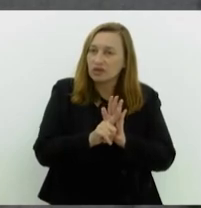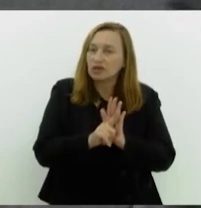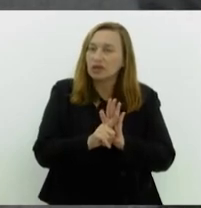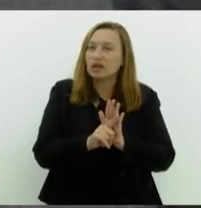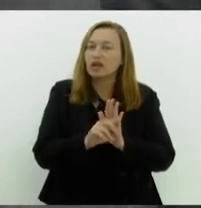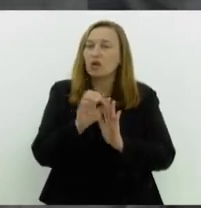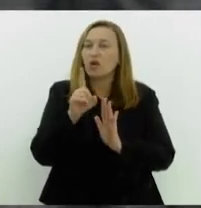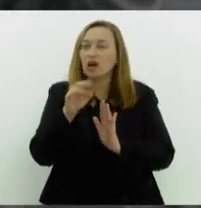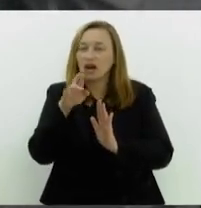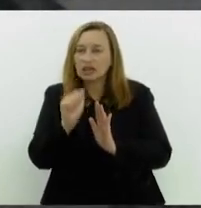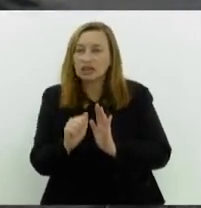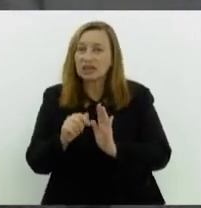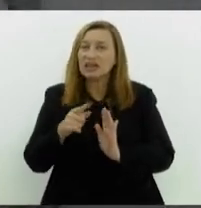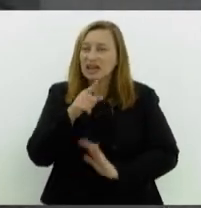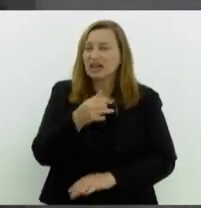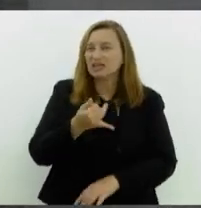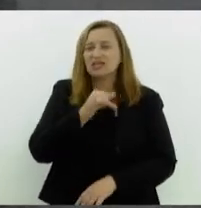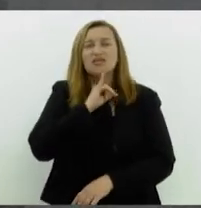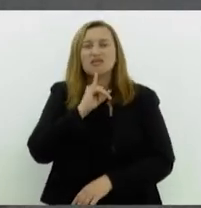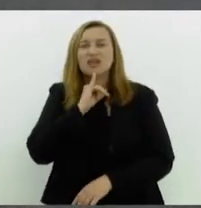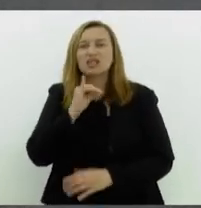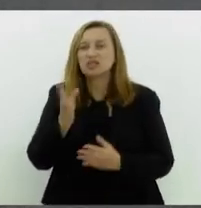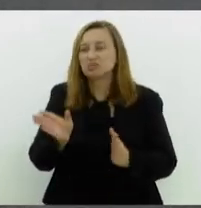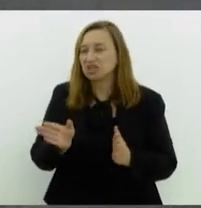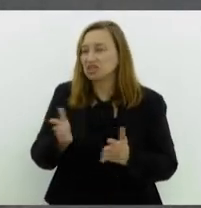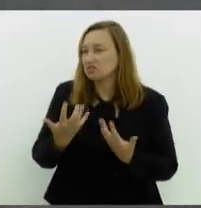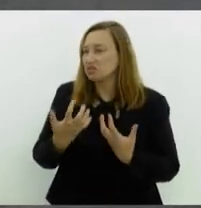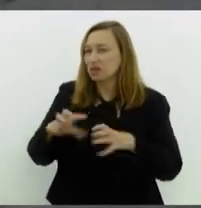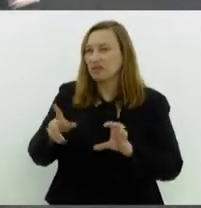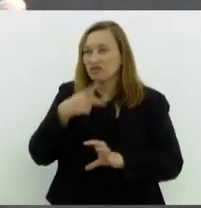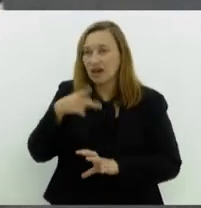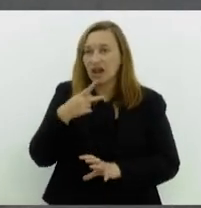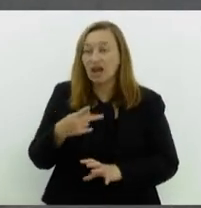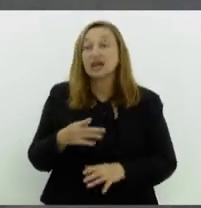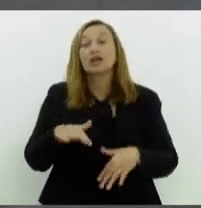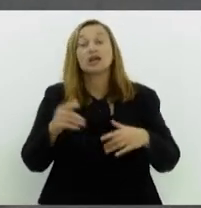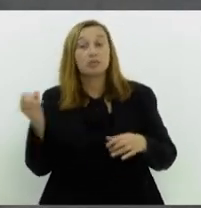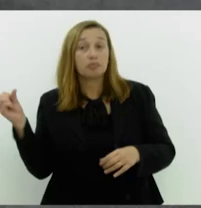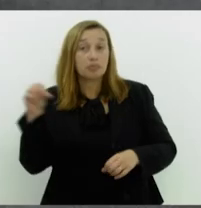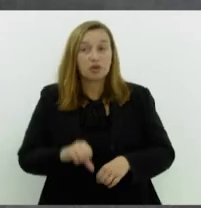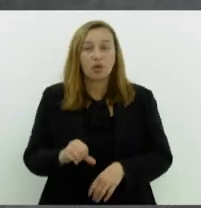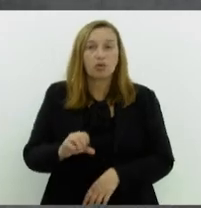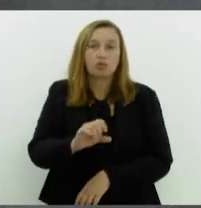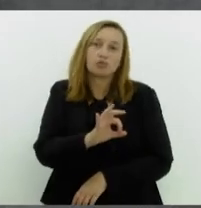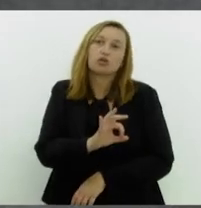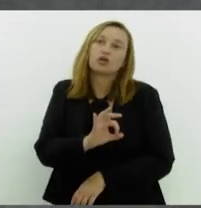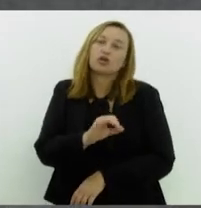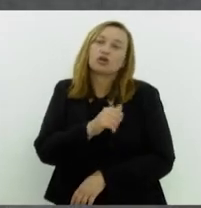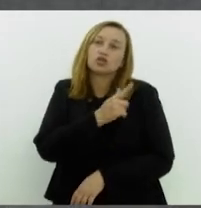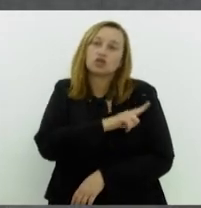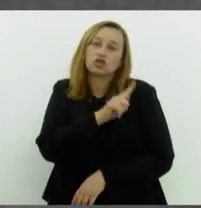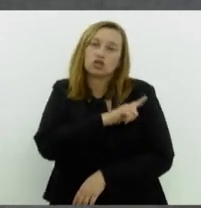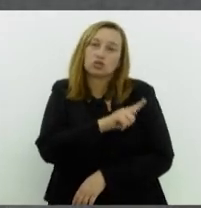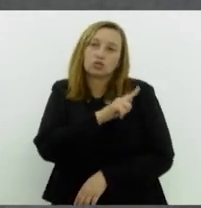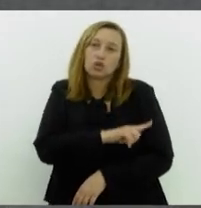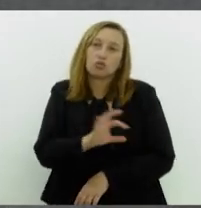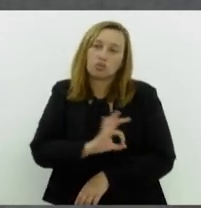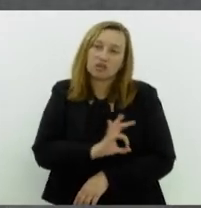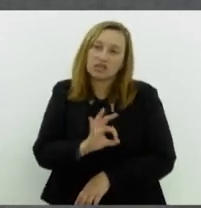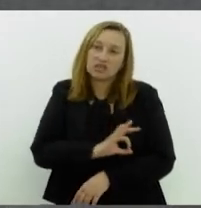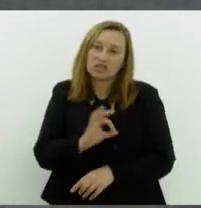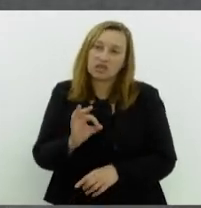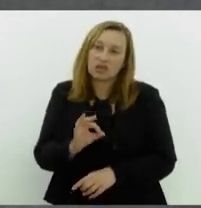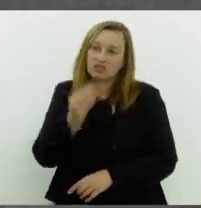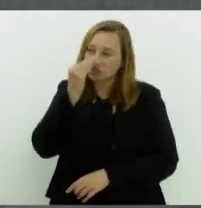as portas. E o pior, quando um gestor, sobretudo um gestor policial, desrespeita a própria tropa e perde a relação